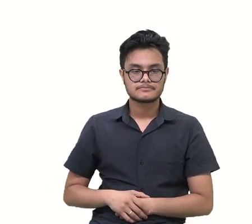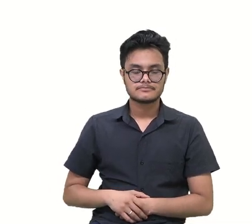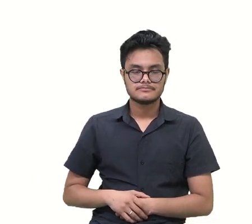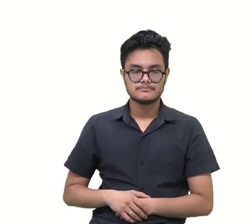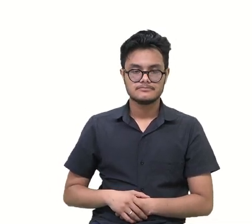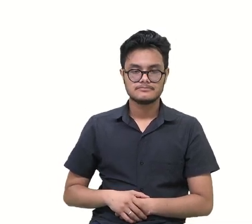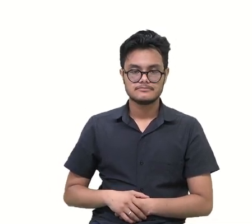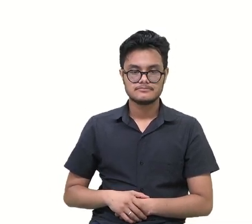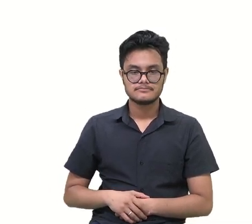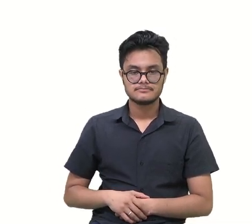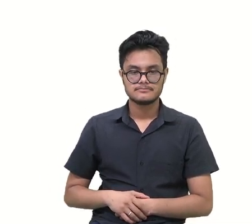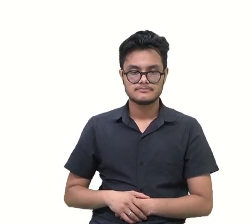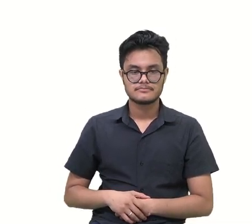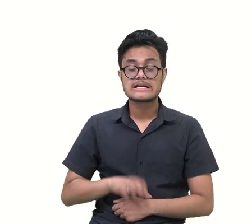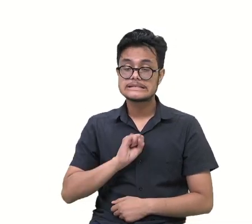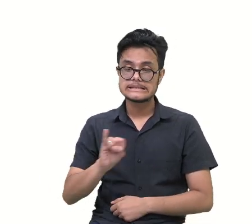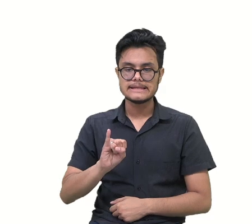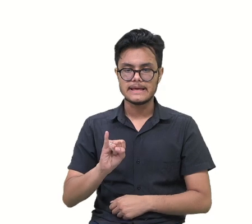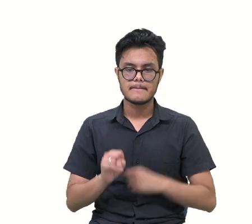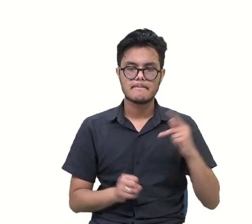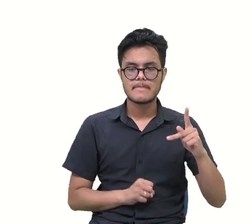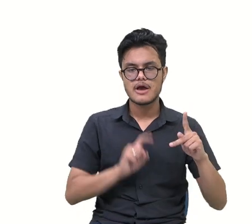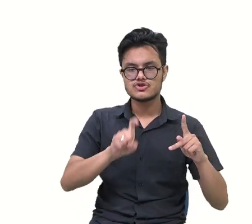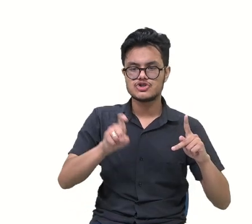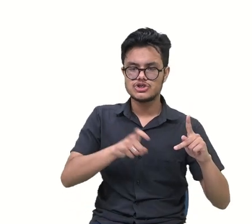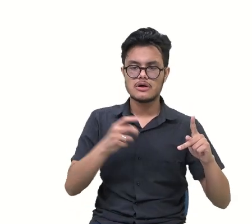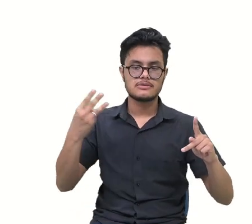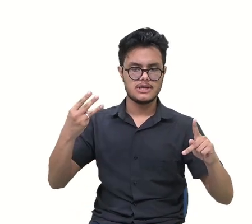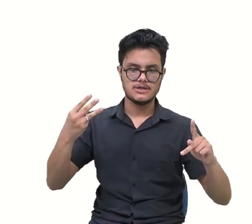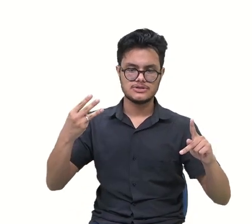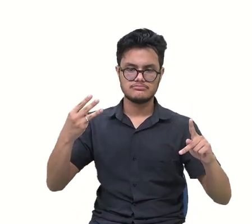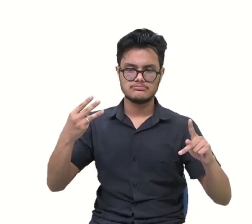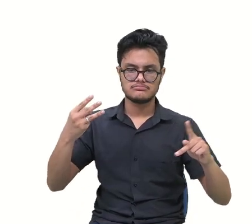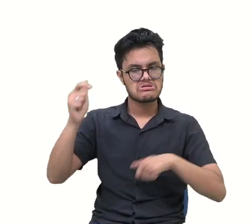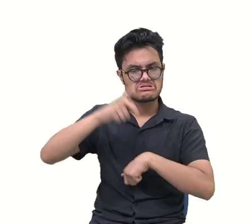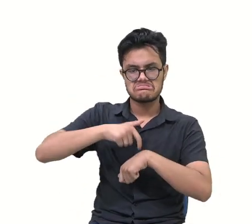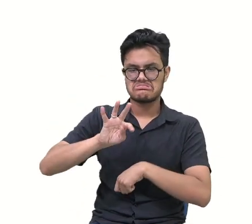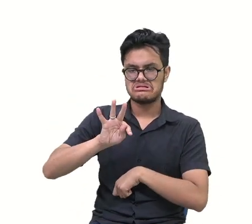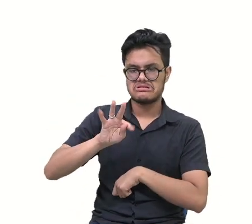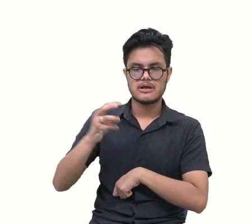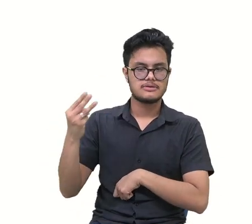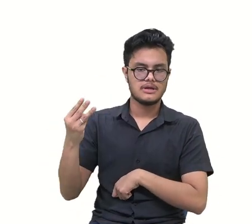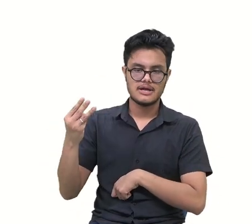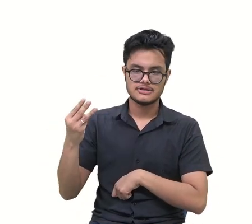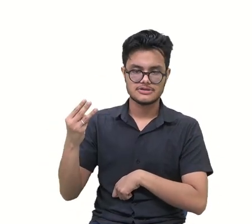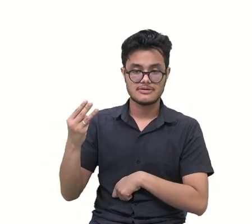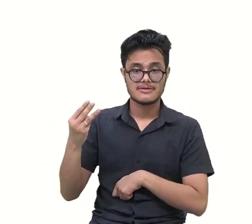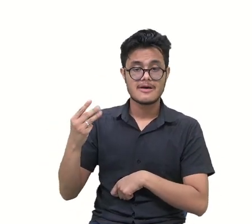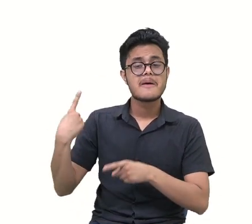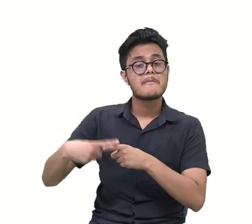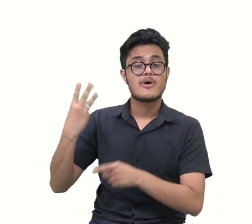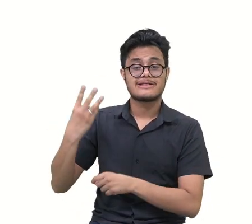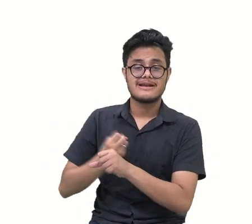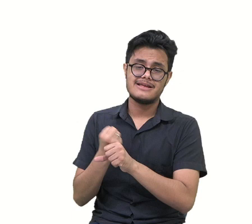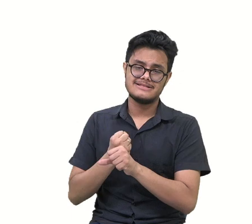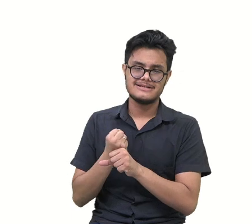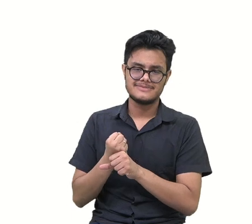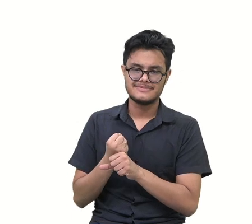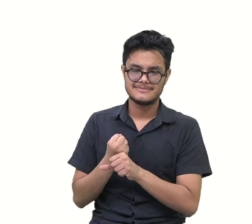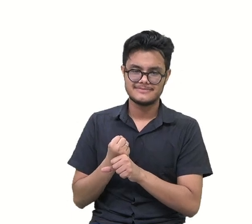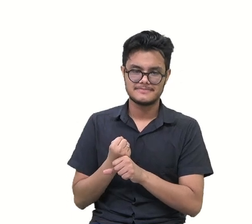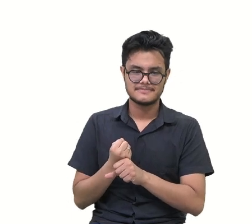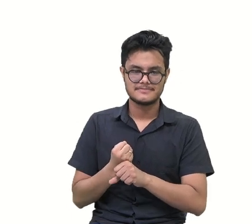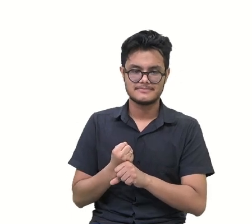para x igual a 3, ou t igual a 3, né? Nesse caso aqui. Para t igual a